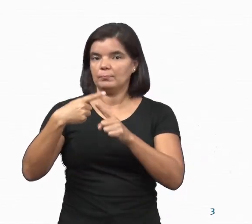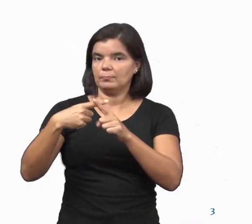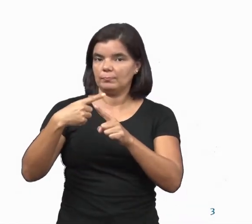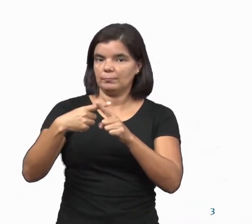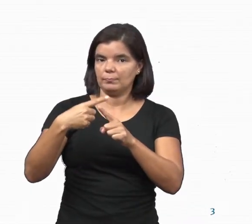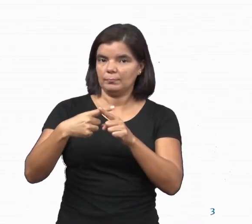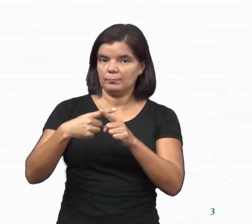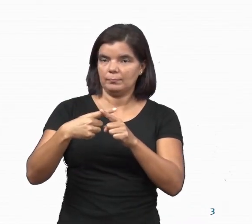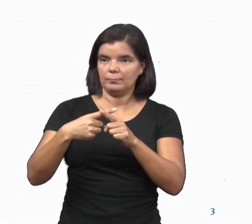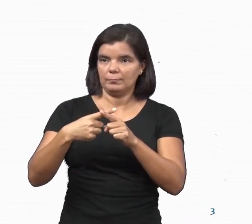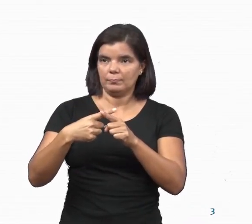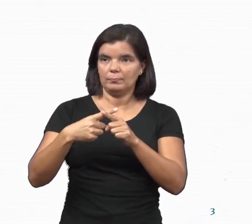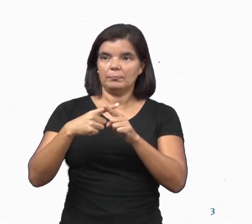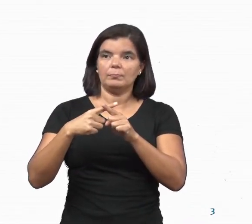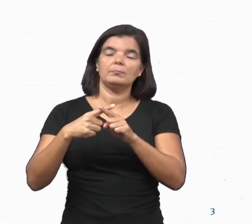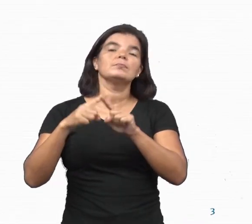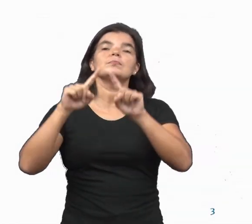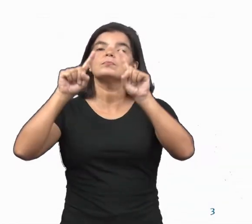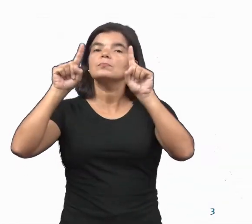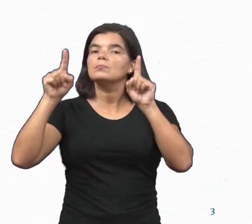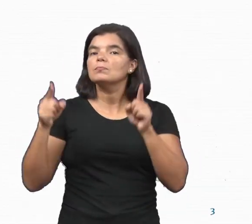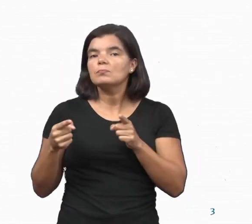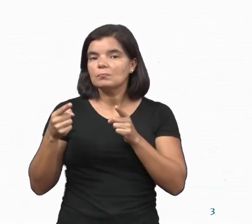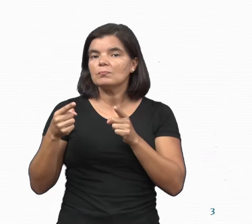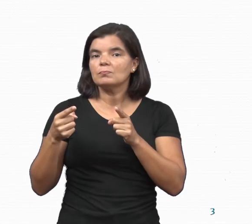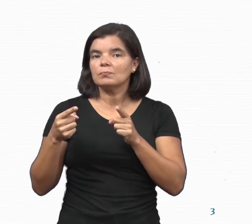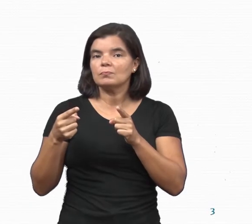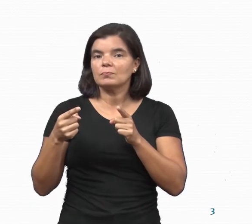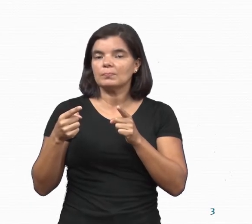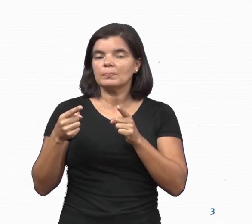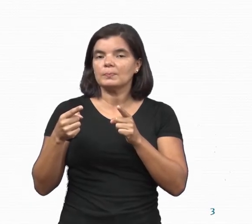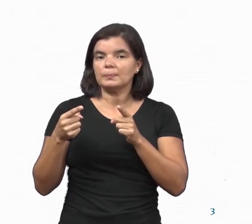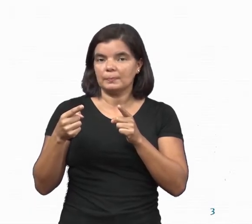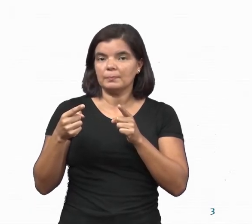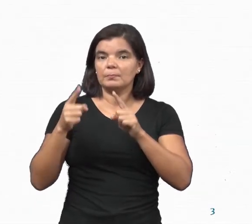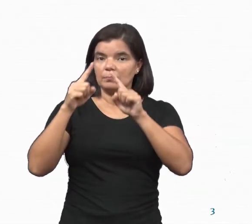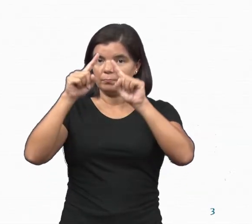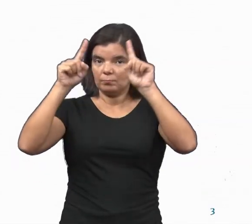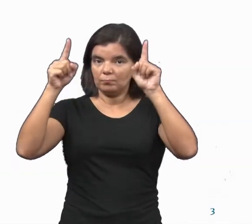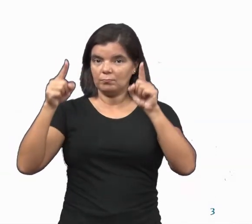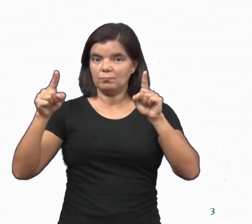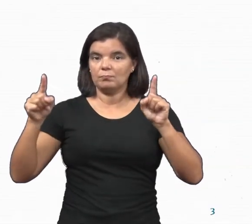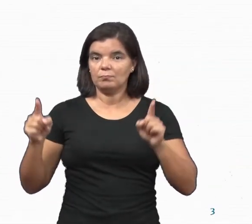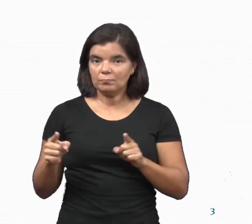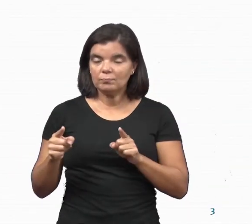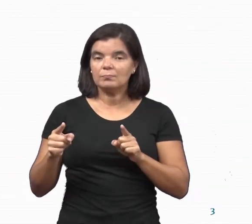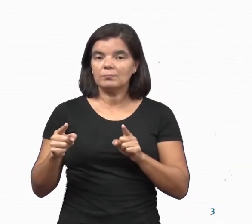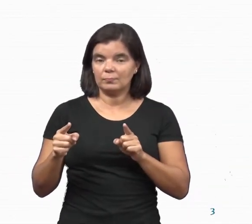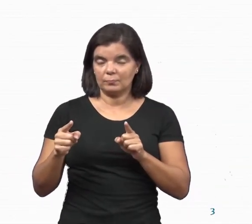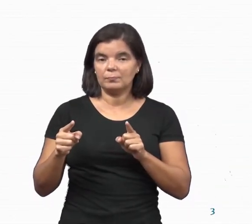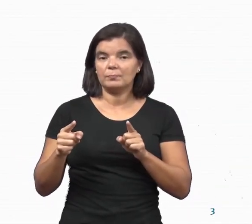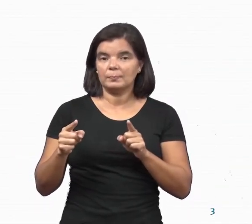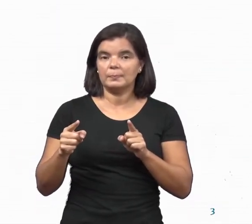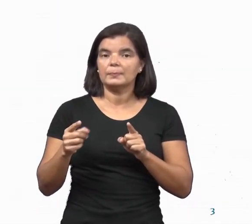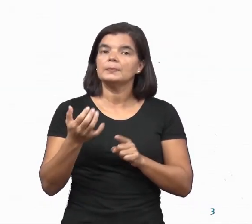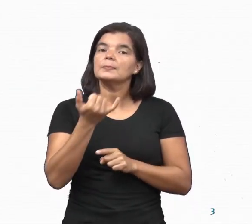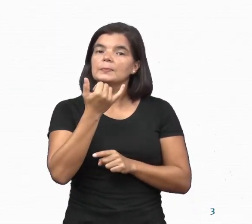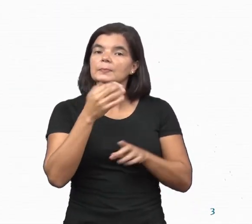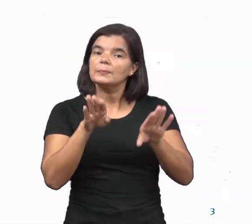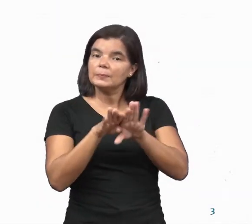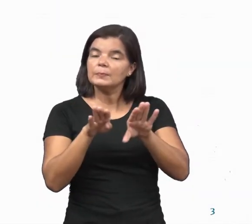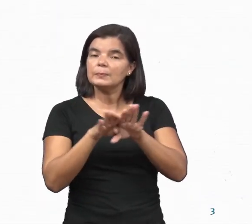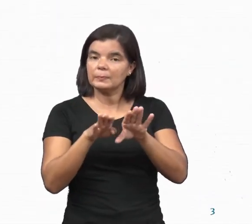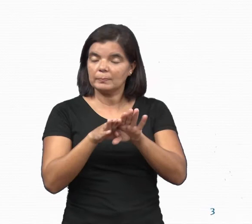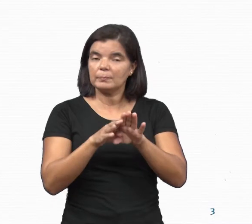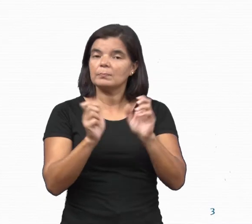vezes... Abre colchetes e aqui abre as chaves, o parênteses, desculpa. E aqui